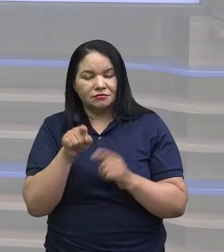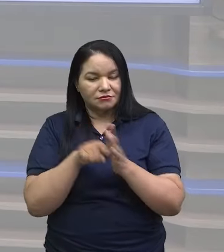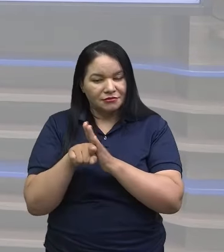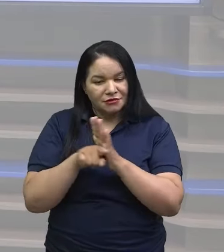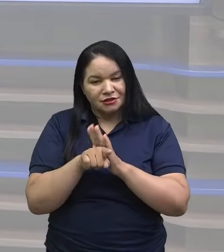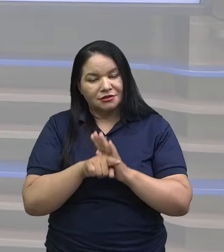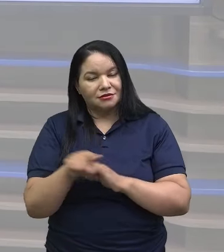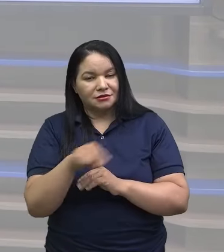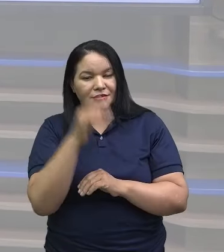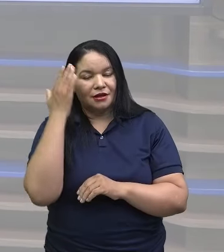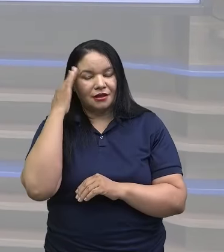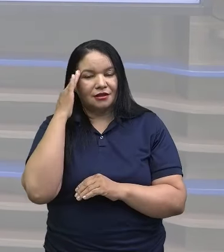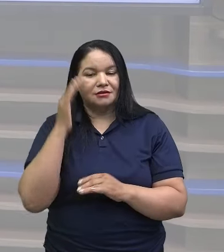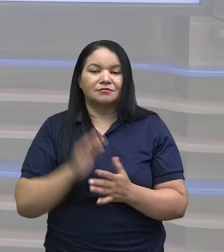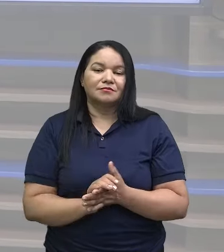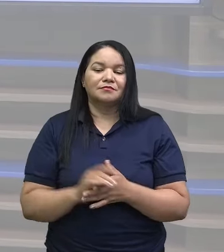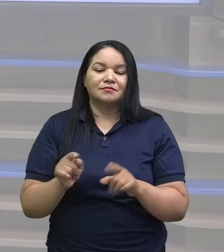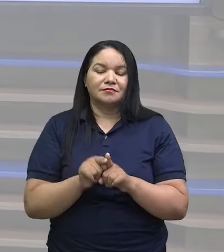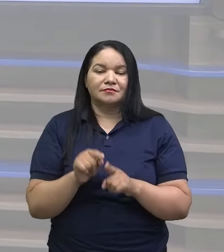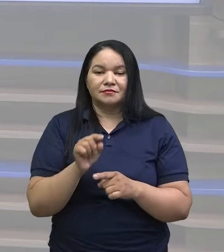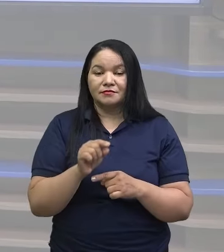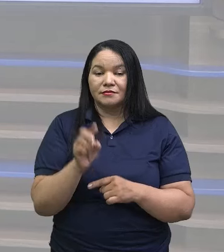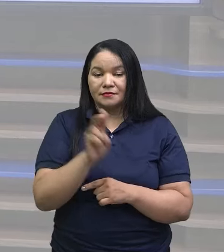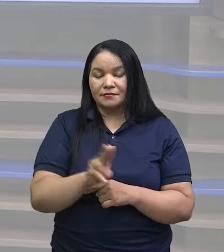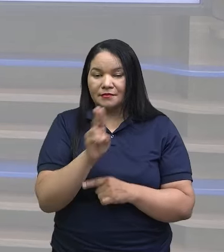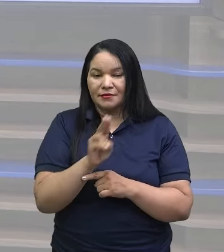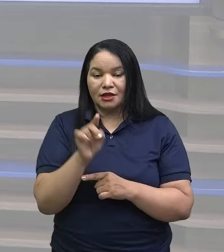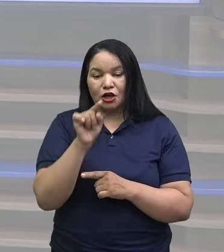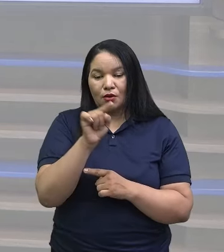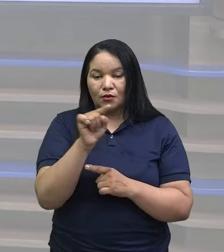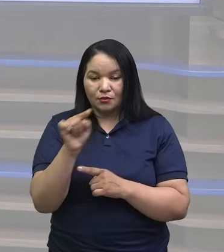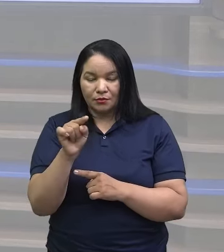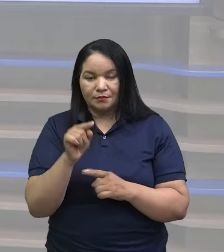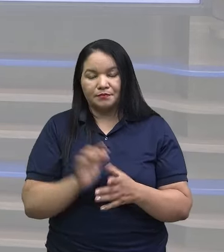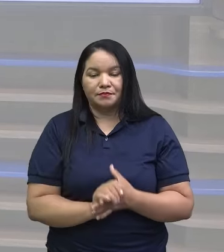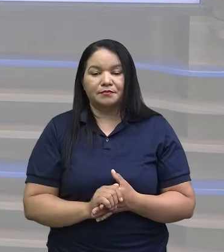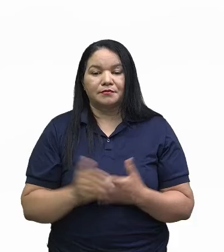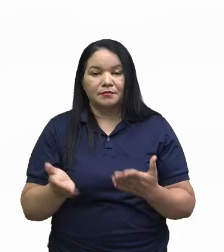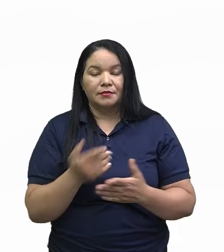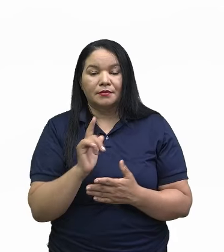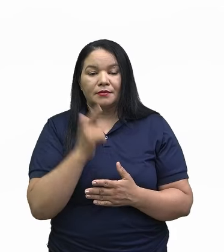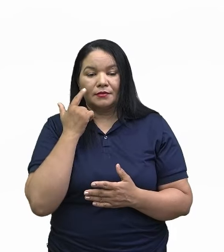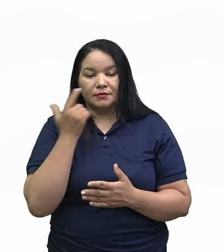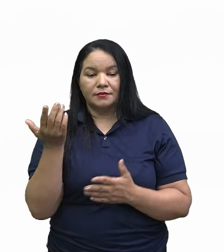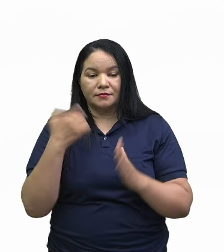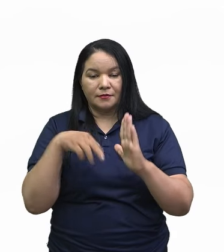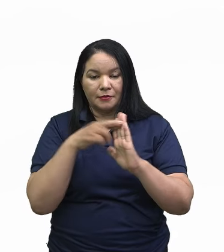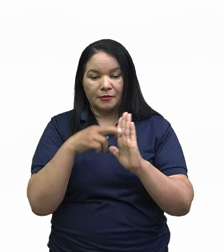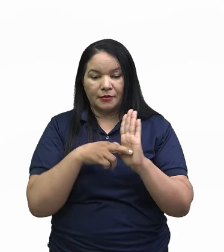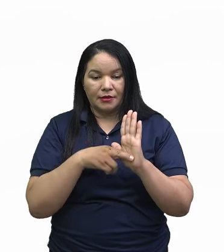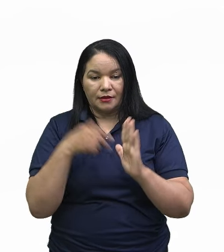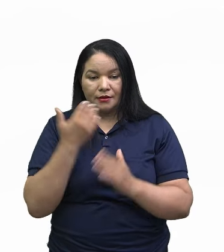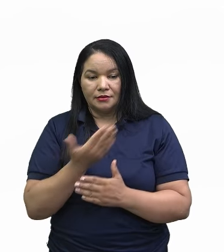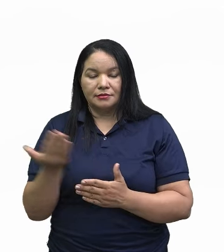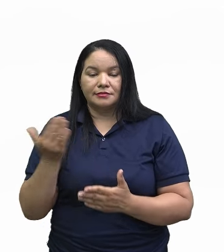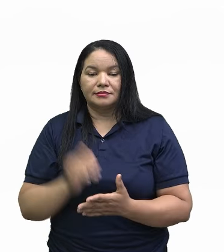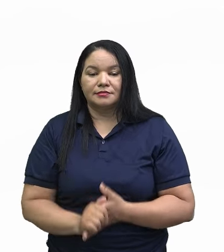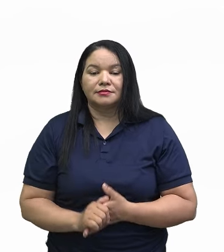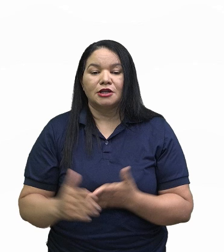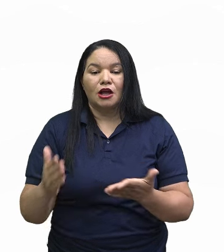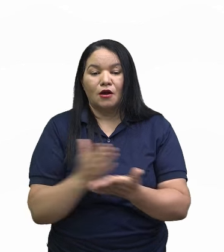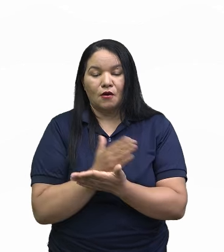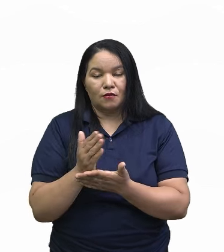só para nós entendermos o uso do trema hoje em dia. Vamos continuar aí com a nossa próxima regra, vejam aí.